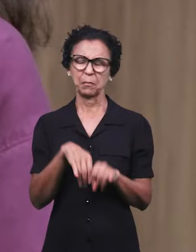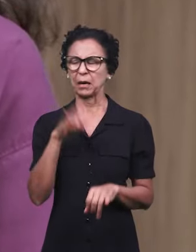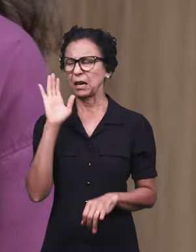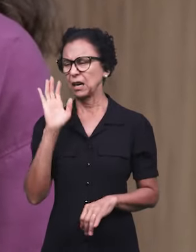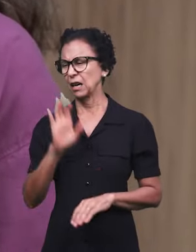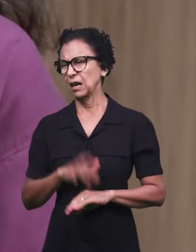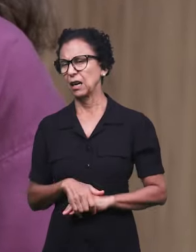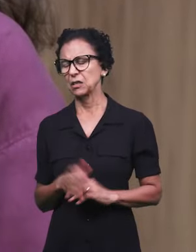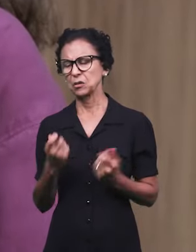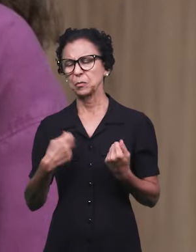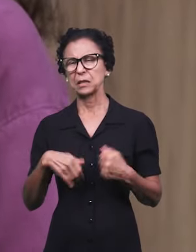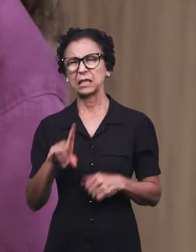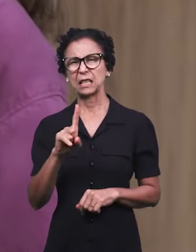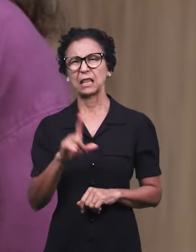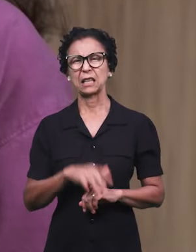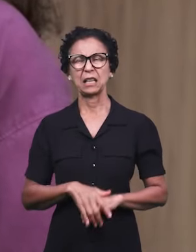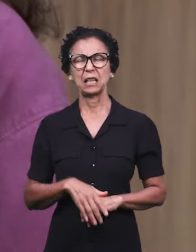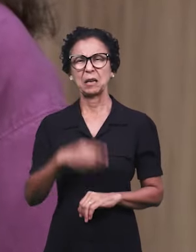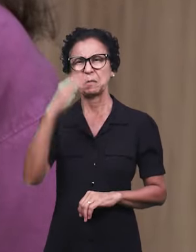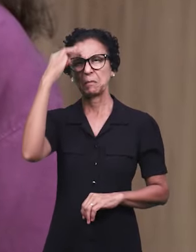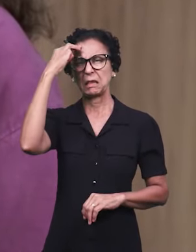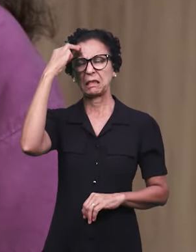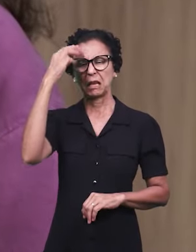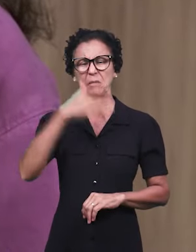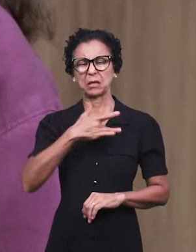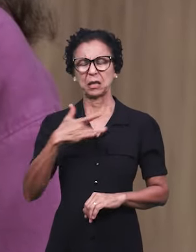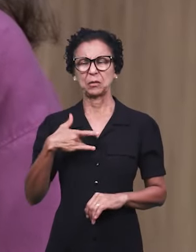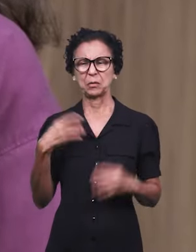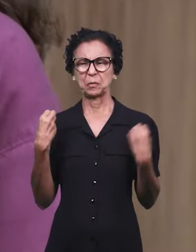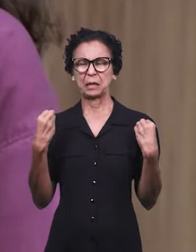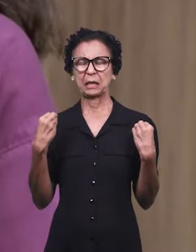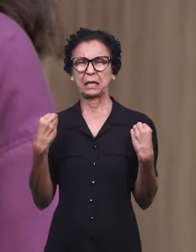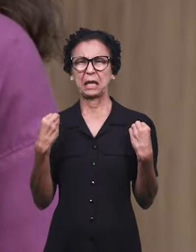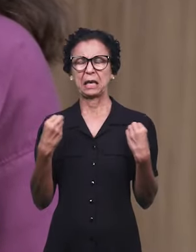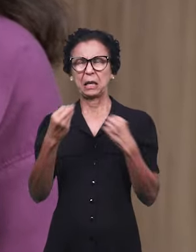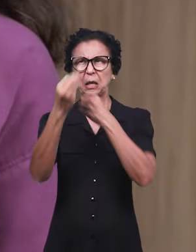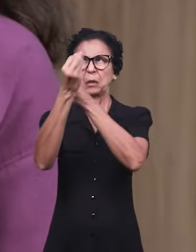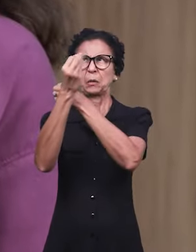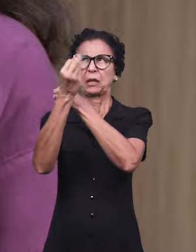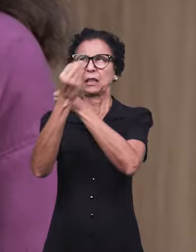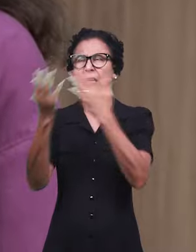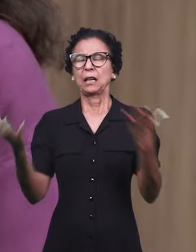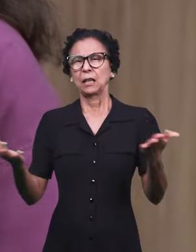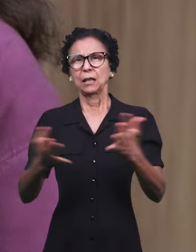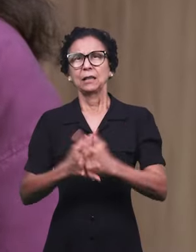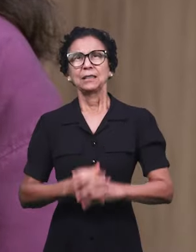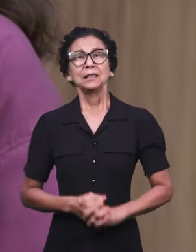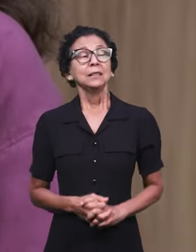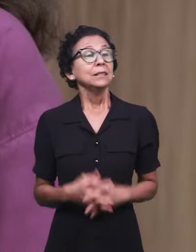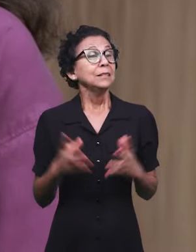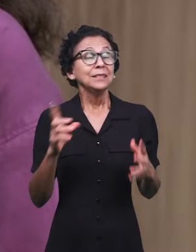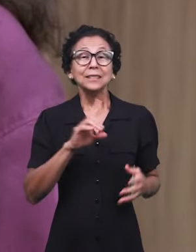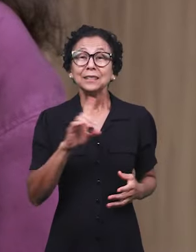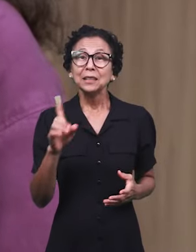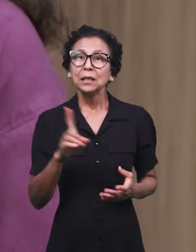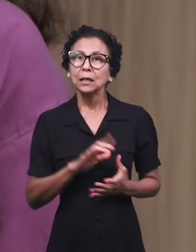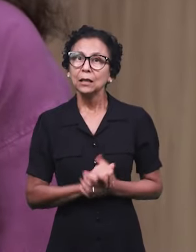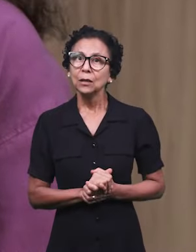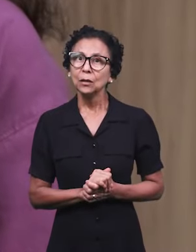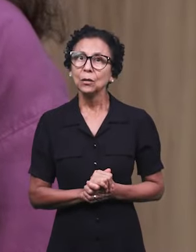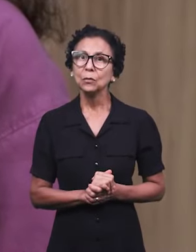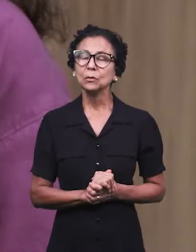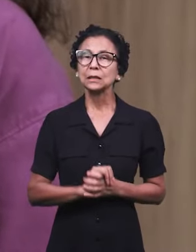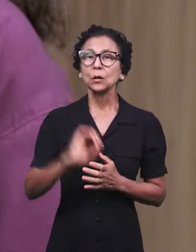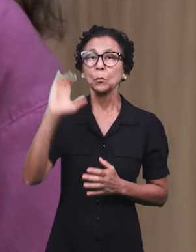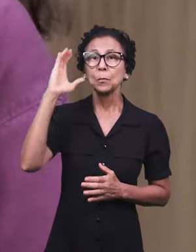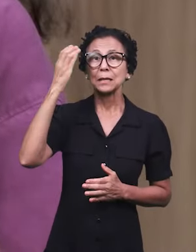falar isso. Ah, é frescura, você não precisa cuidar da sua saúde mental. É verdade. Mas isso não é verdade. Não é verdade porque nós temos uma ciência